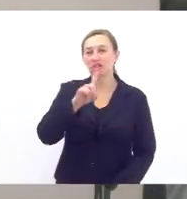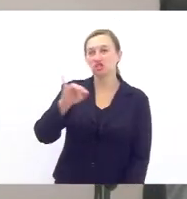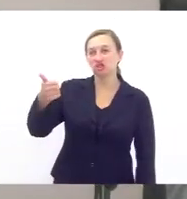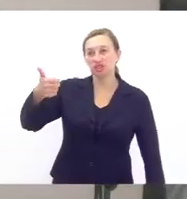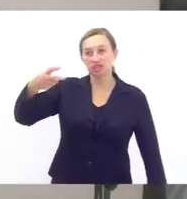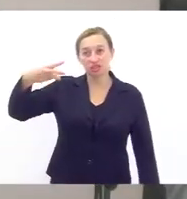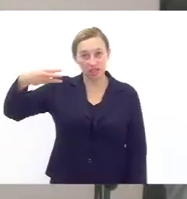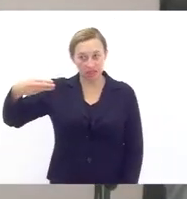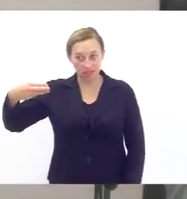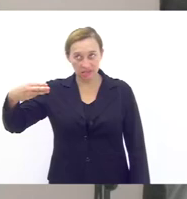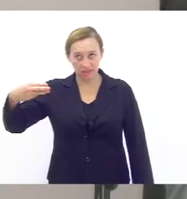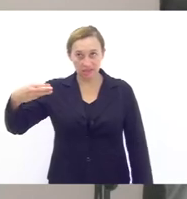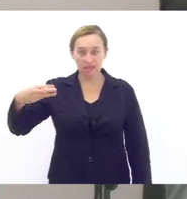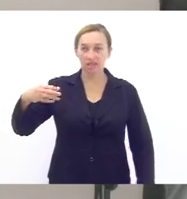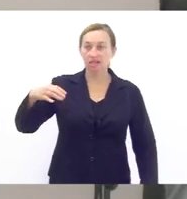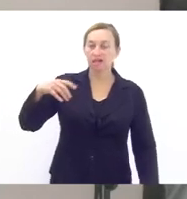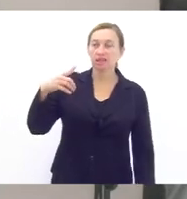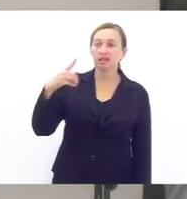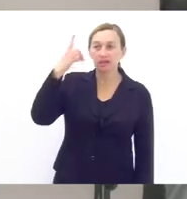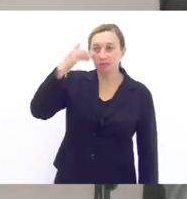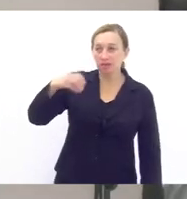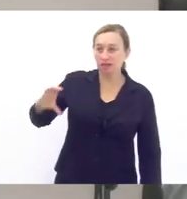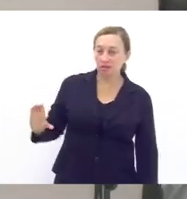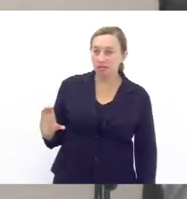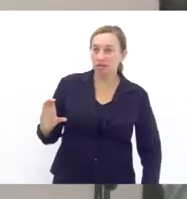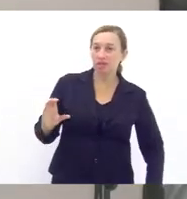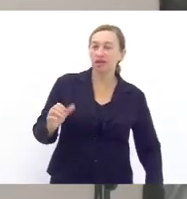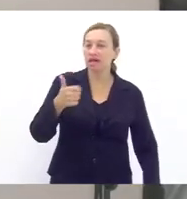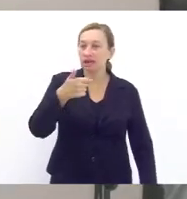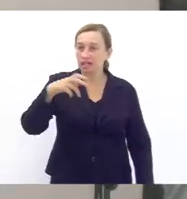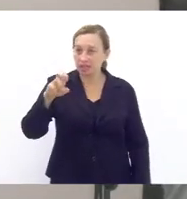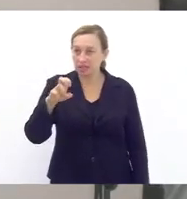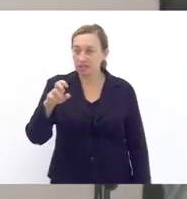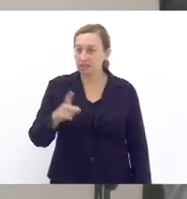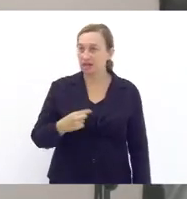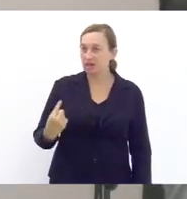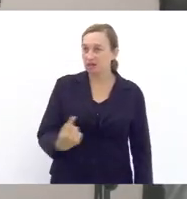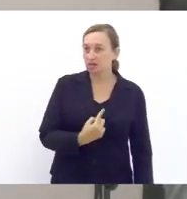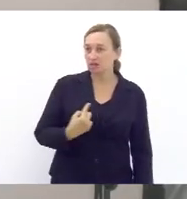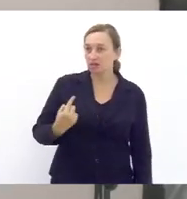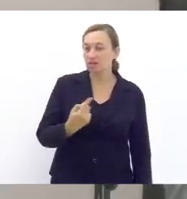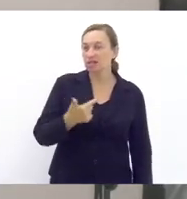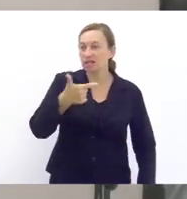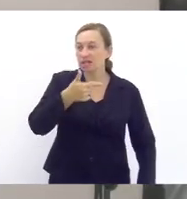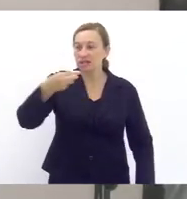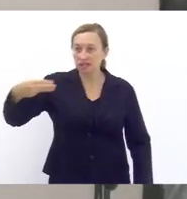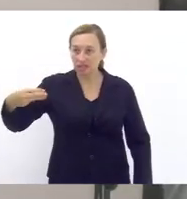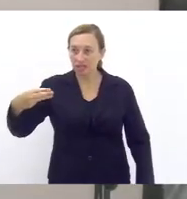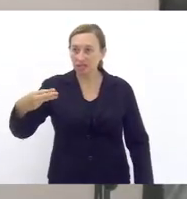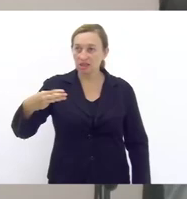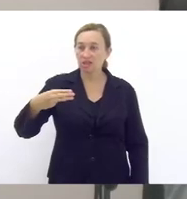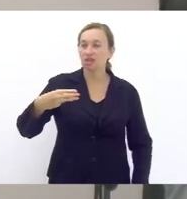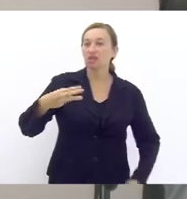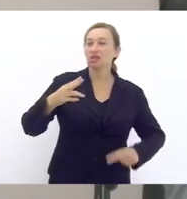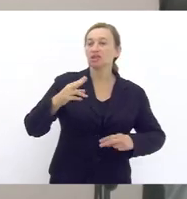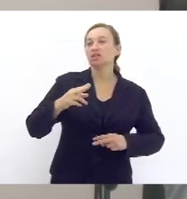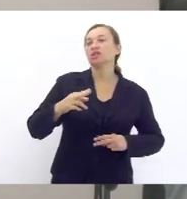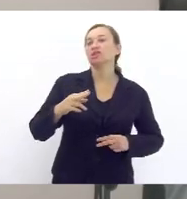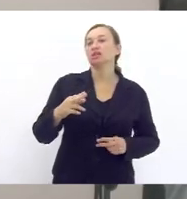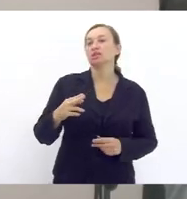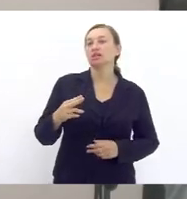de Maio e a nossa Será no dia 13 de Junho que vai tratar dos 20 anos da lei 10.639 que atualmente a Lei